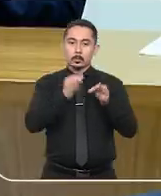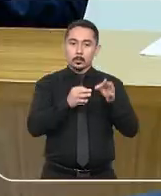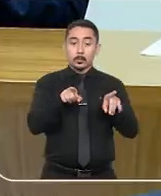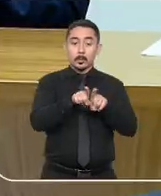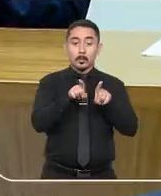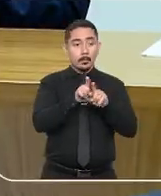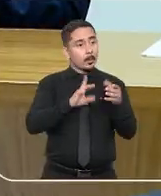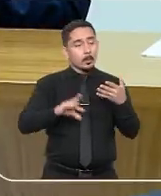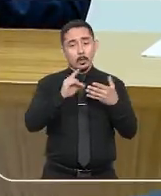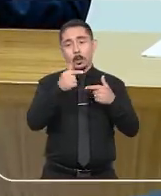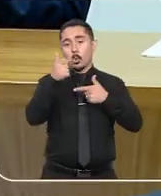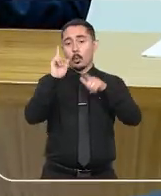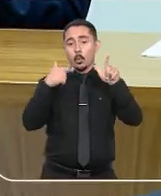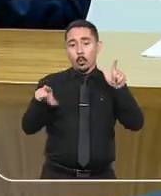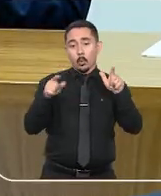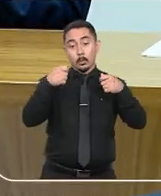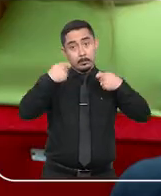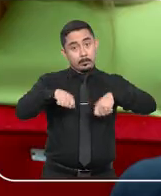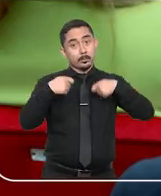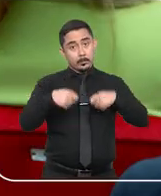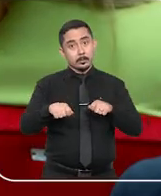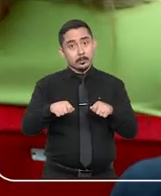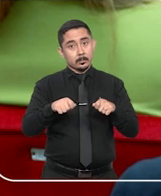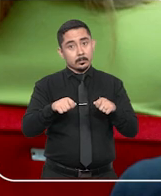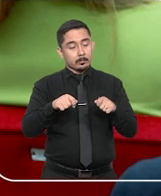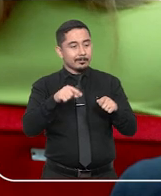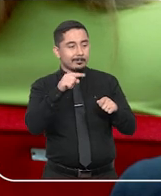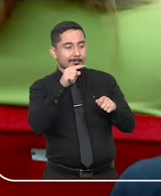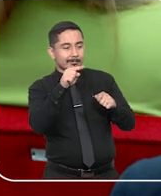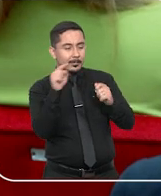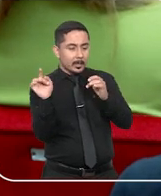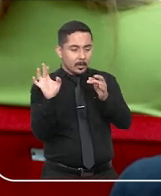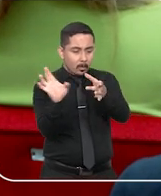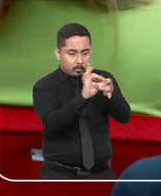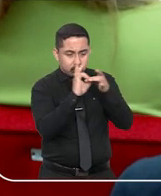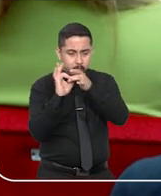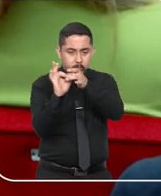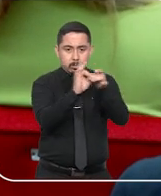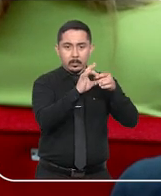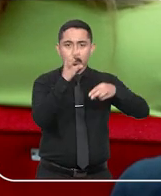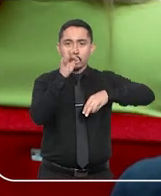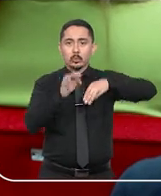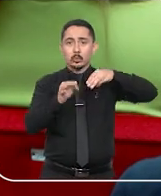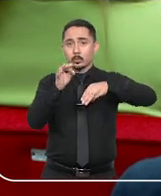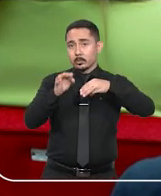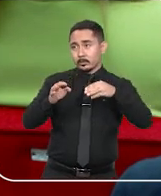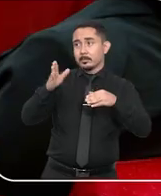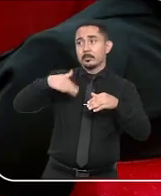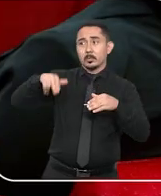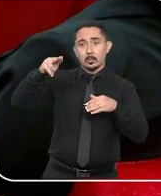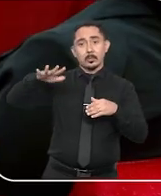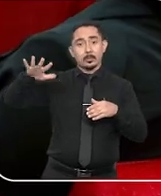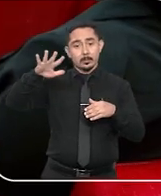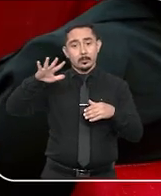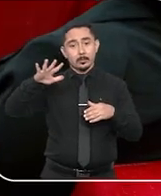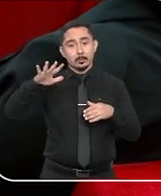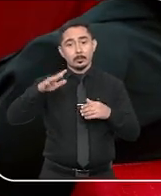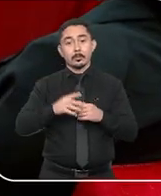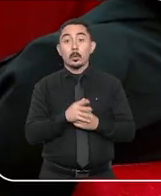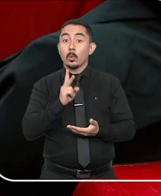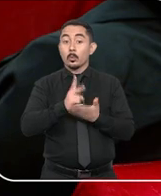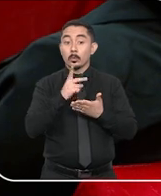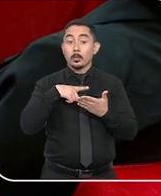juízes e destacou, entre outras coisas, a necessidade de unidade da magistratura nacional. Continuamos